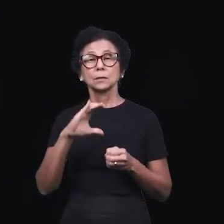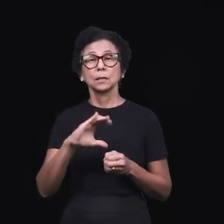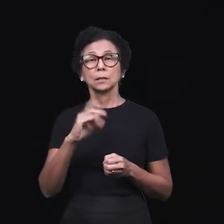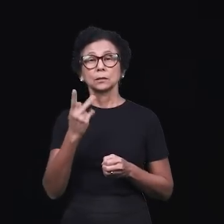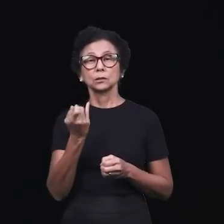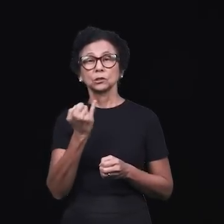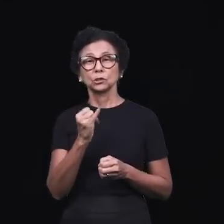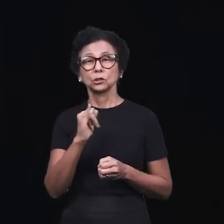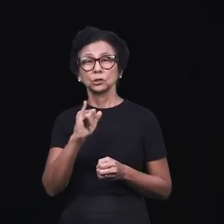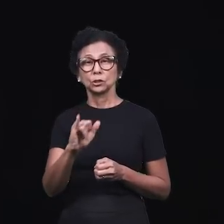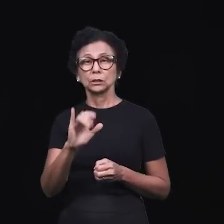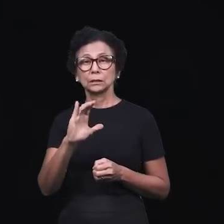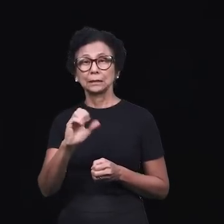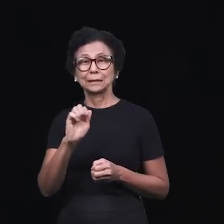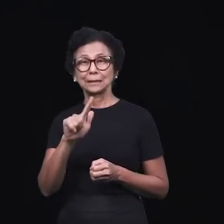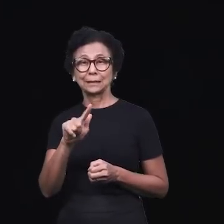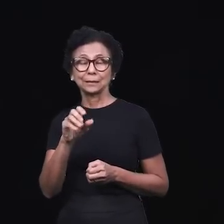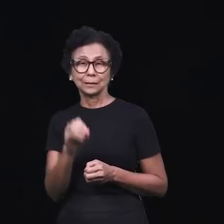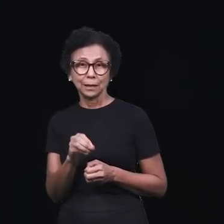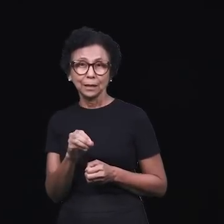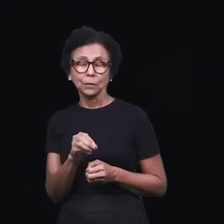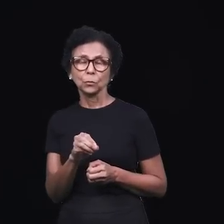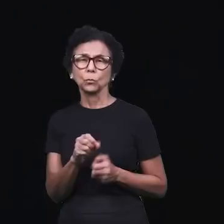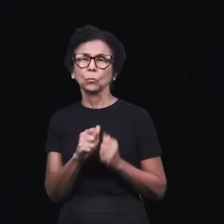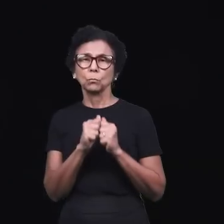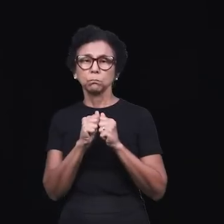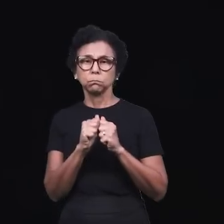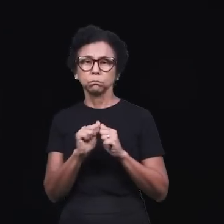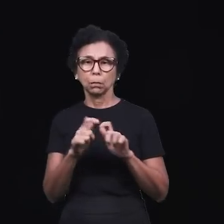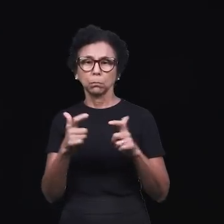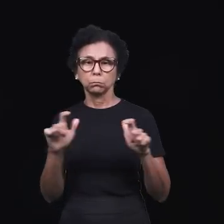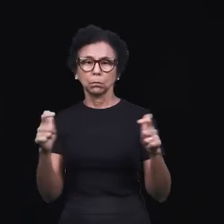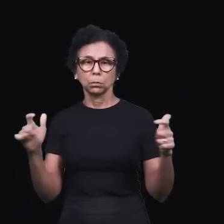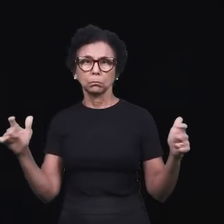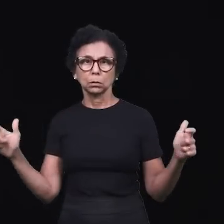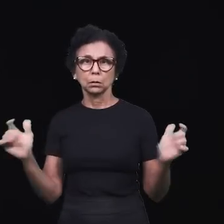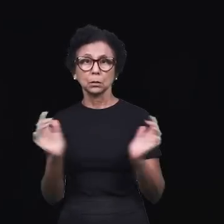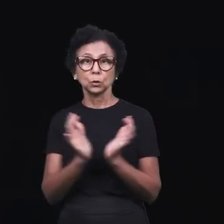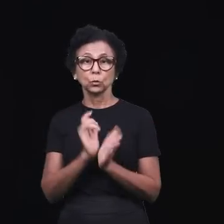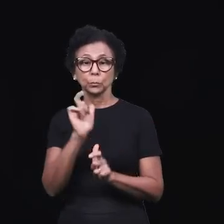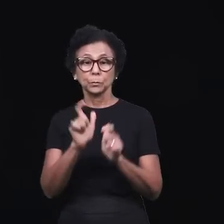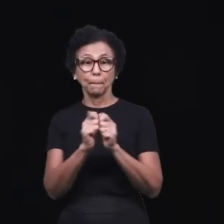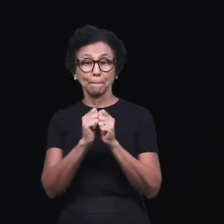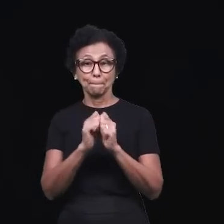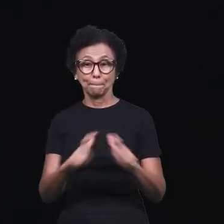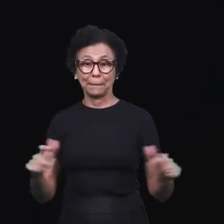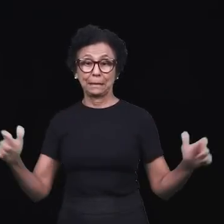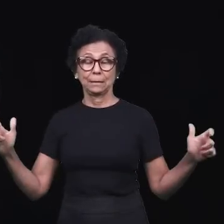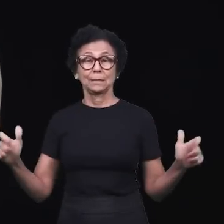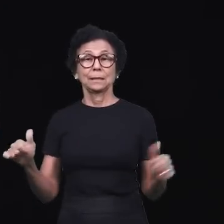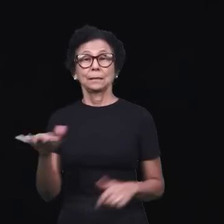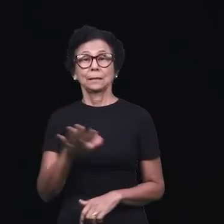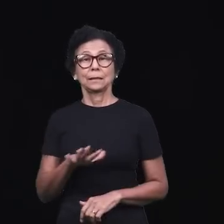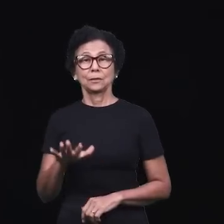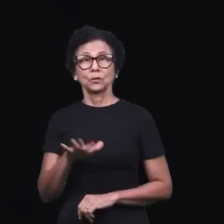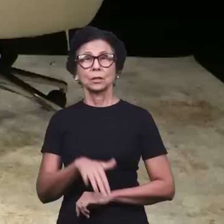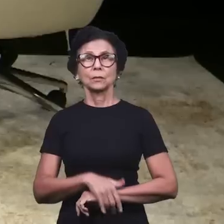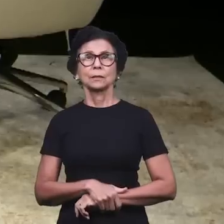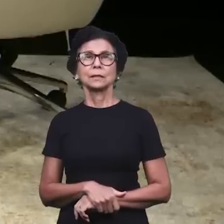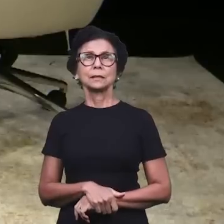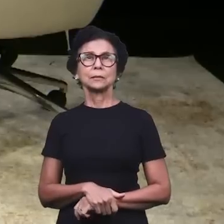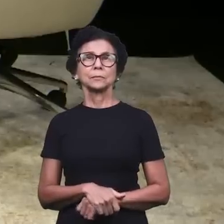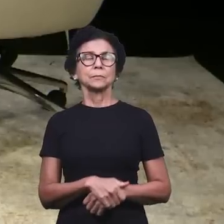a expansão desses grupos de irmãos ali na região de Washington e Chicago?